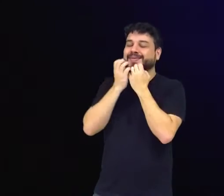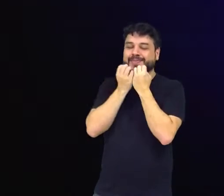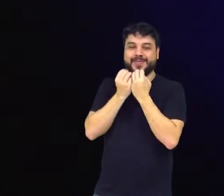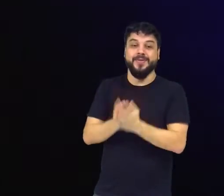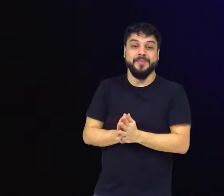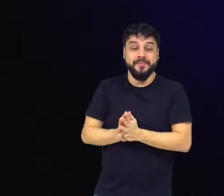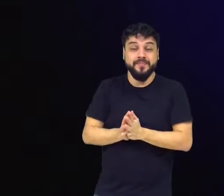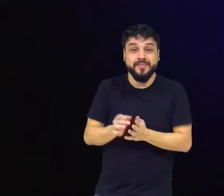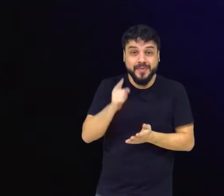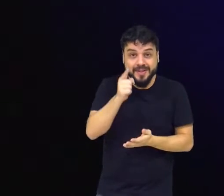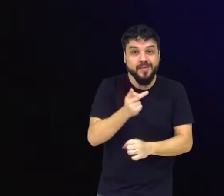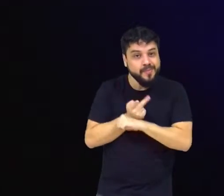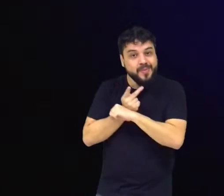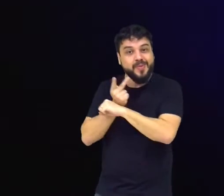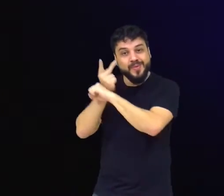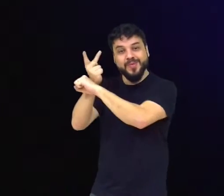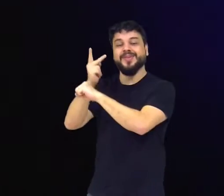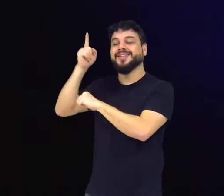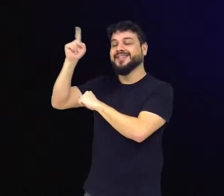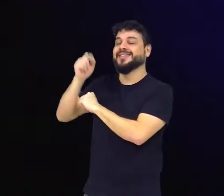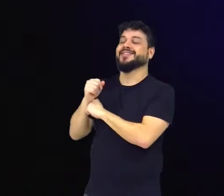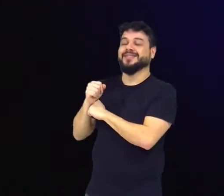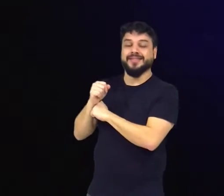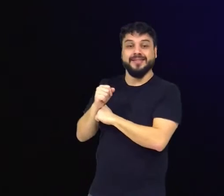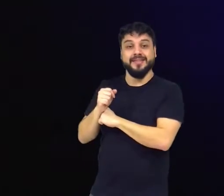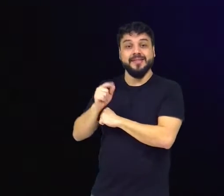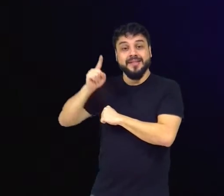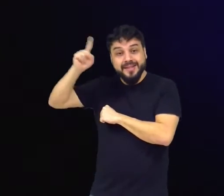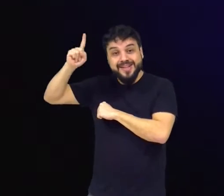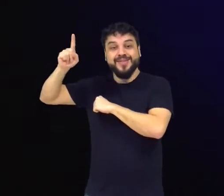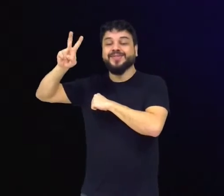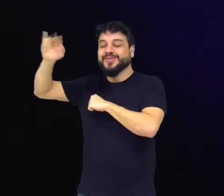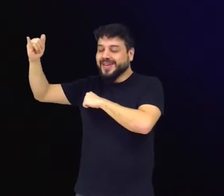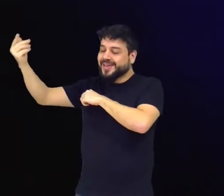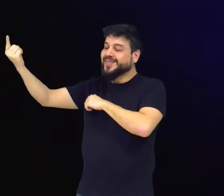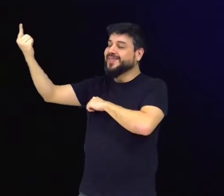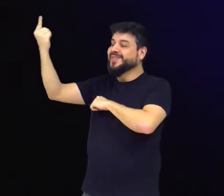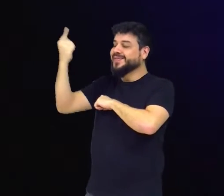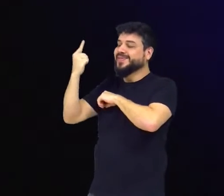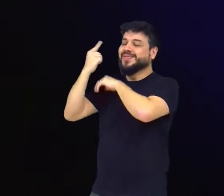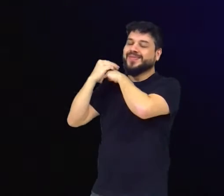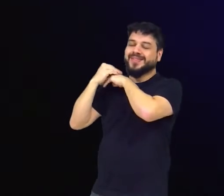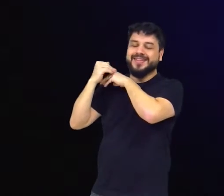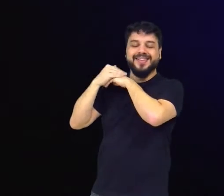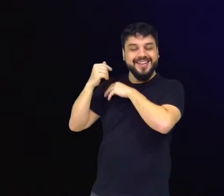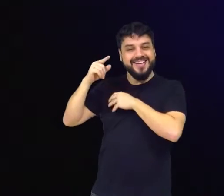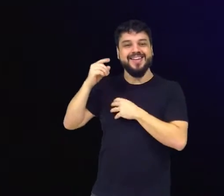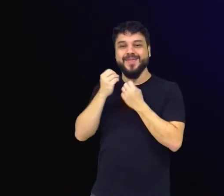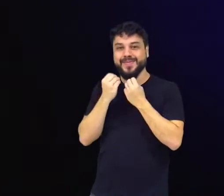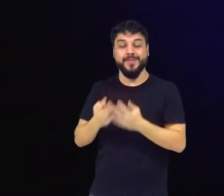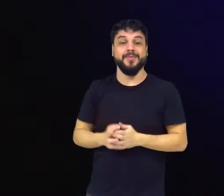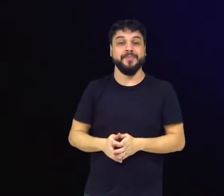com Deus, console-se com o consolo de Deus. Veja o que diz em Lamentações, capítulo